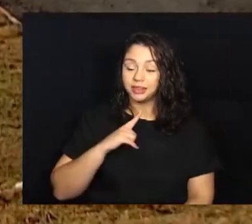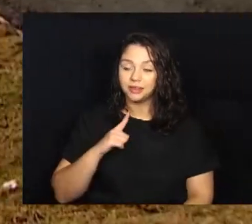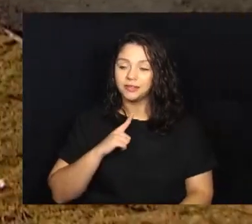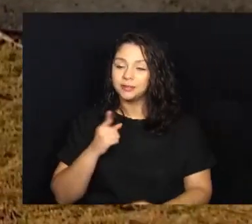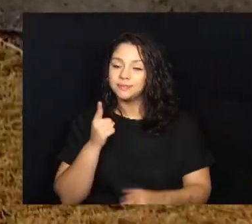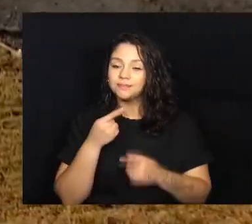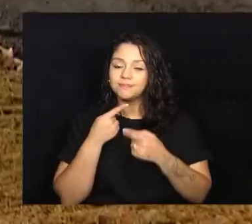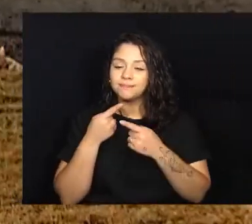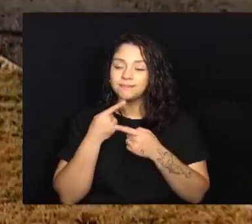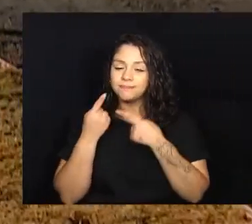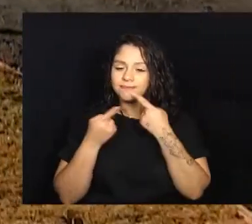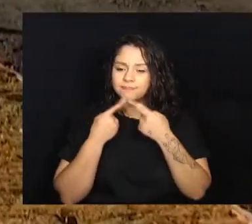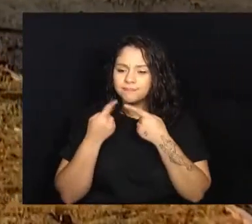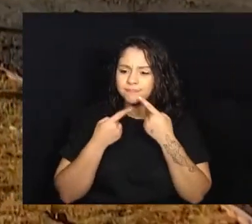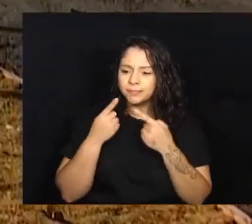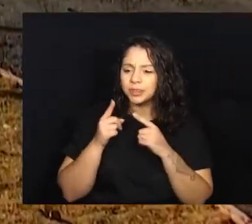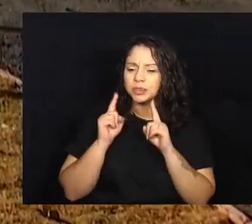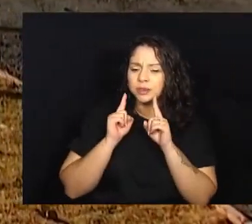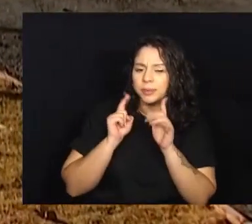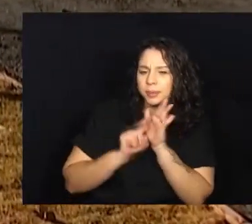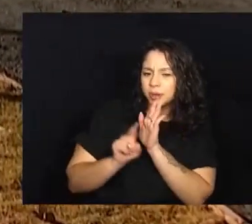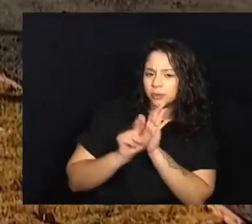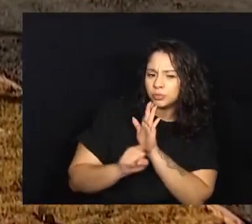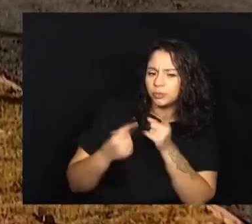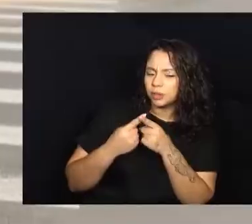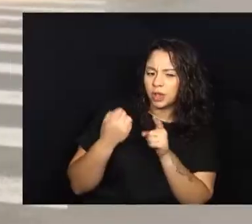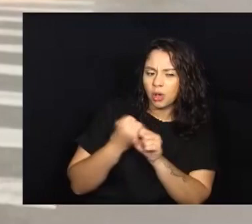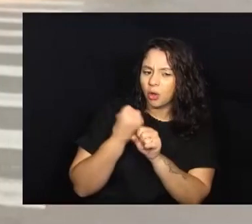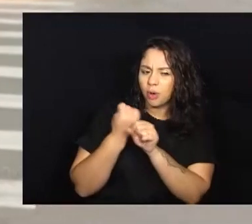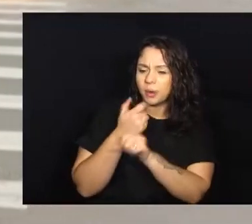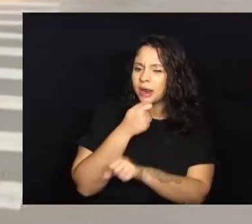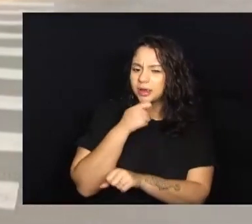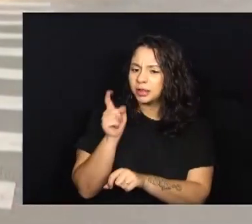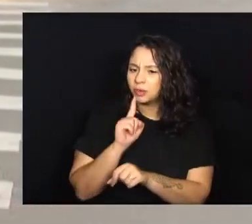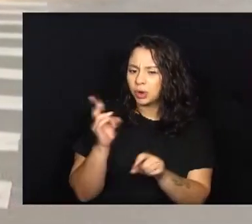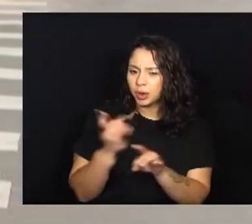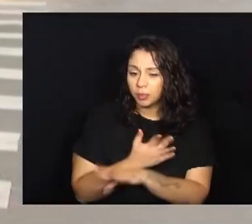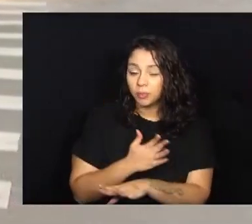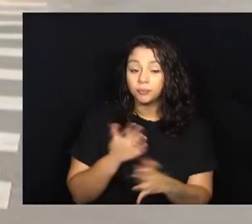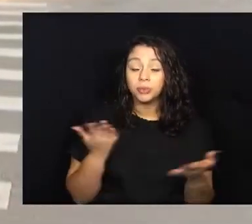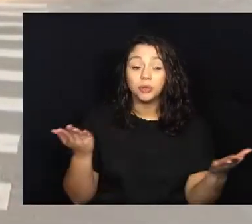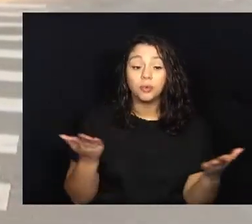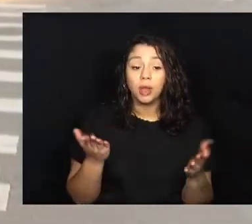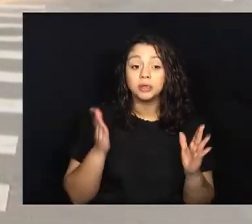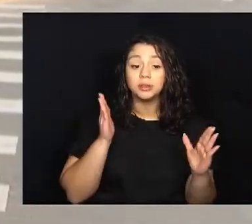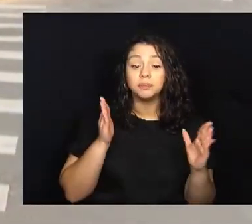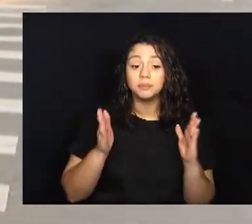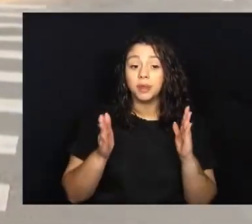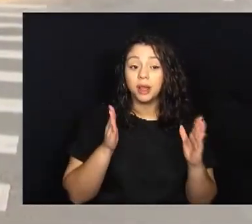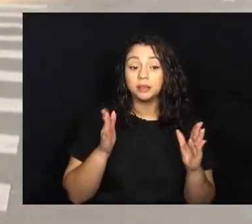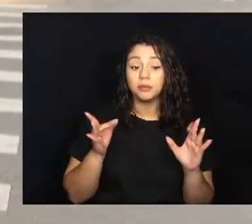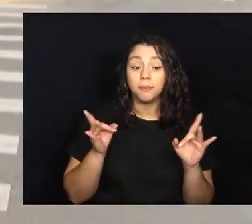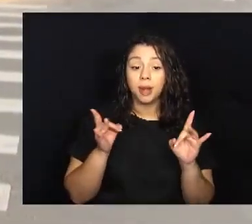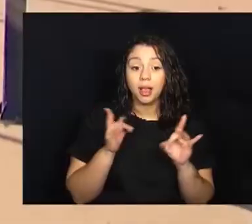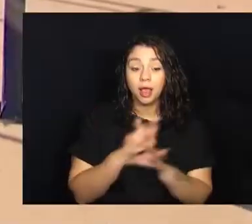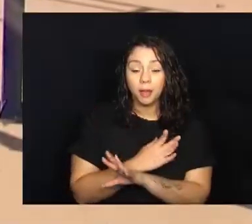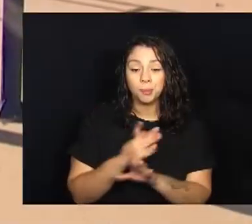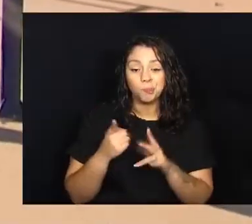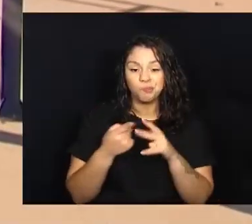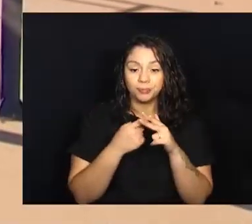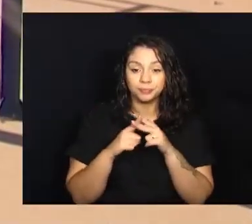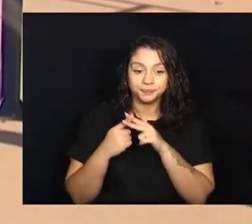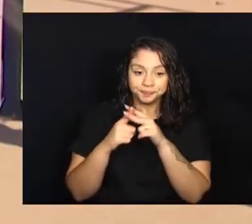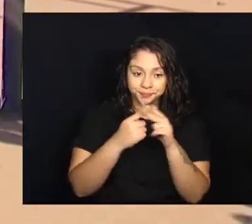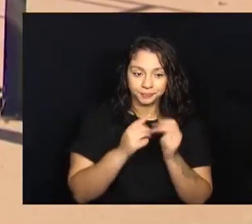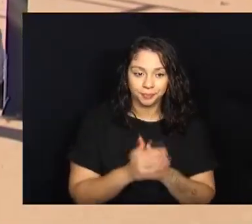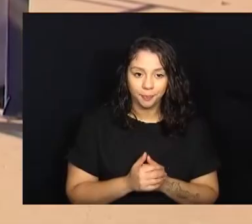saber por que as obras não haviam sido finalizadas e quais eram os prazos para a conclusão da reforma.